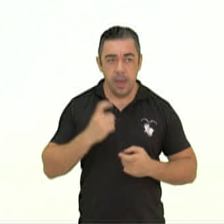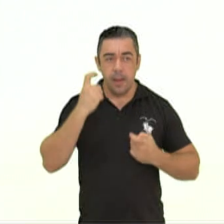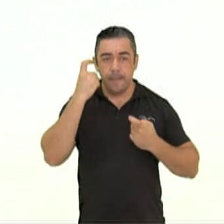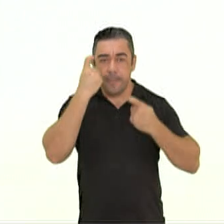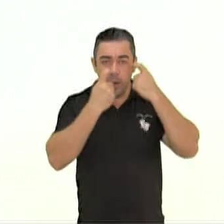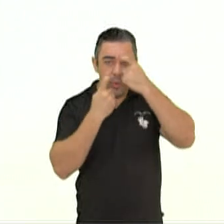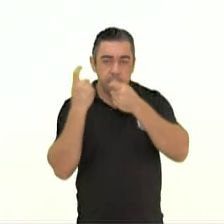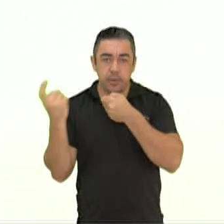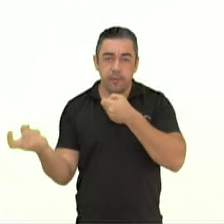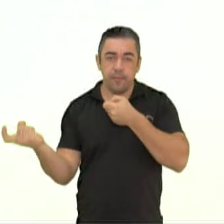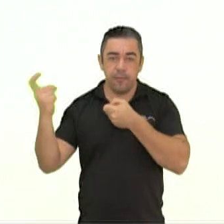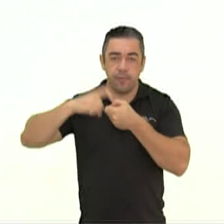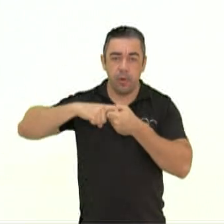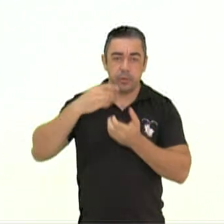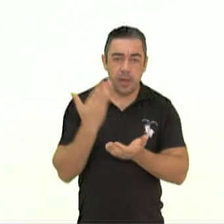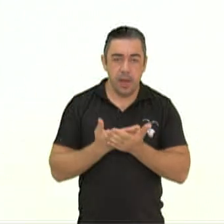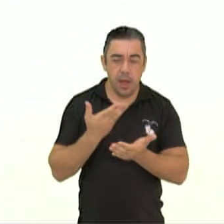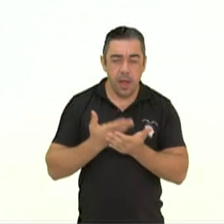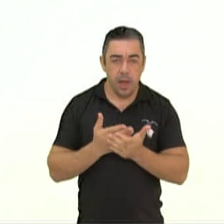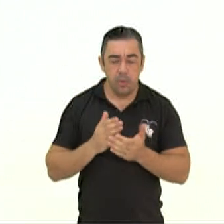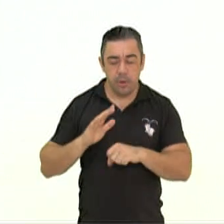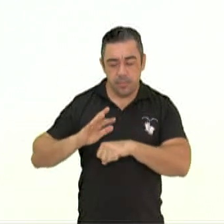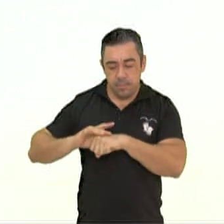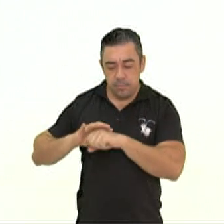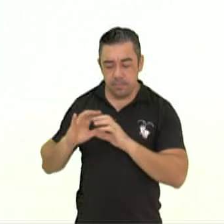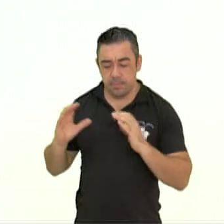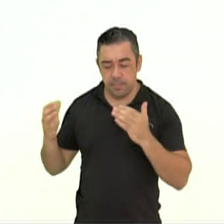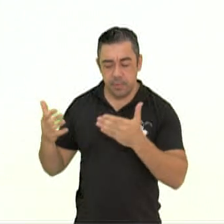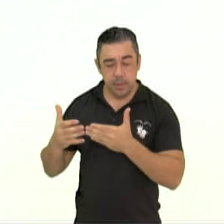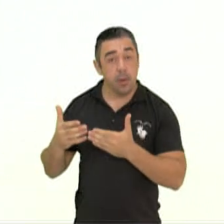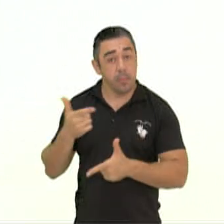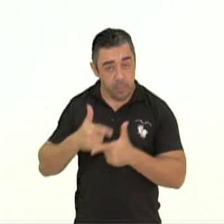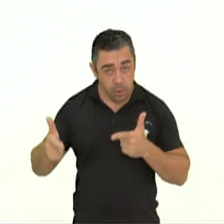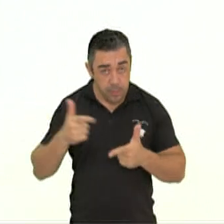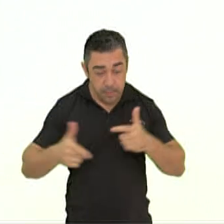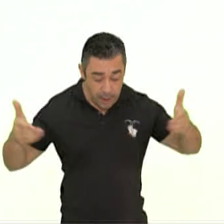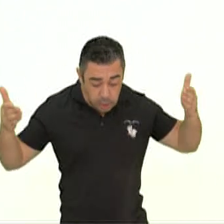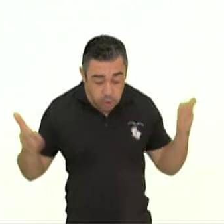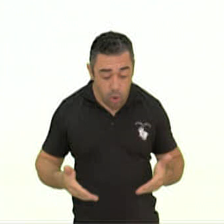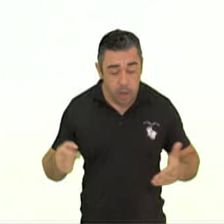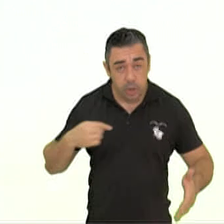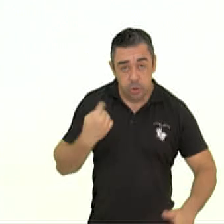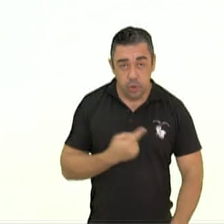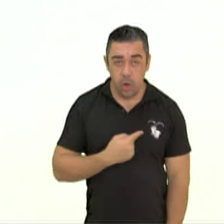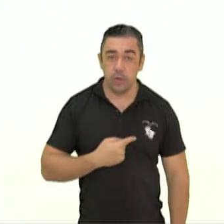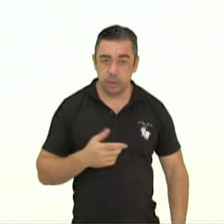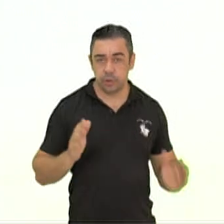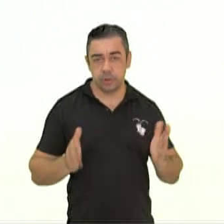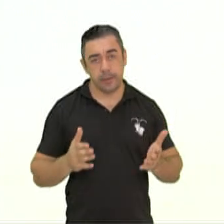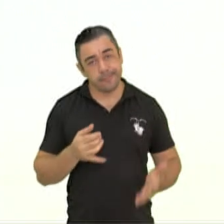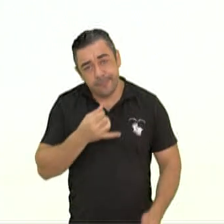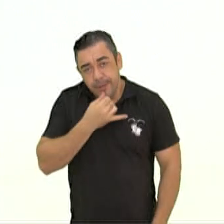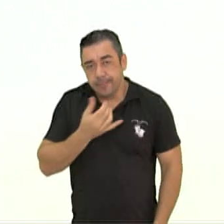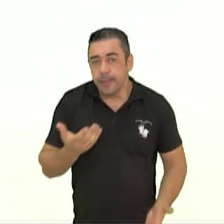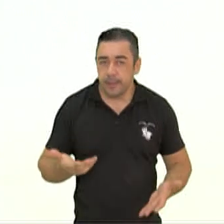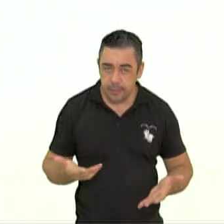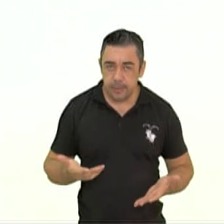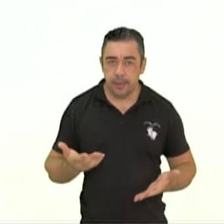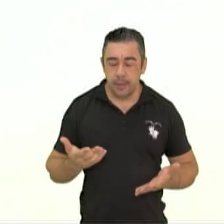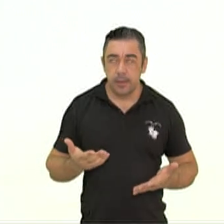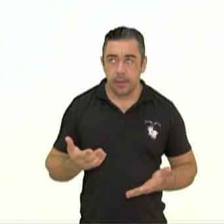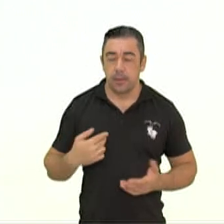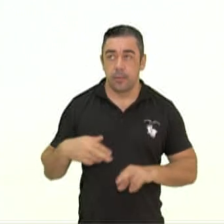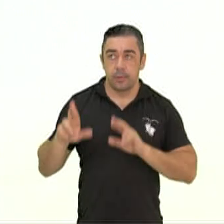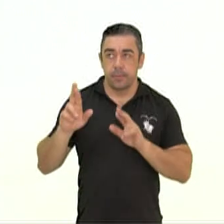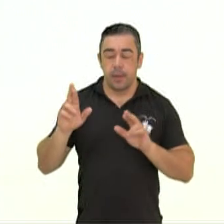a volta às aulas na pandemia, não é verdade? Então, é um problema nosso, agora, nesse momento, infelizmente. Espero que passe